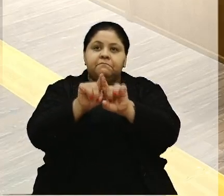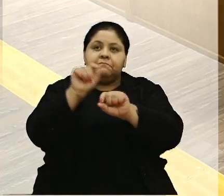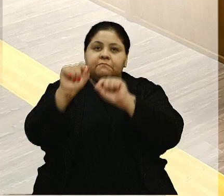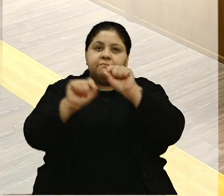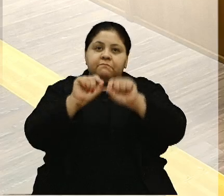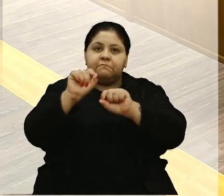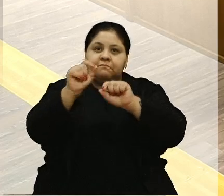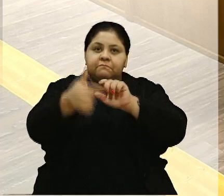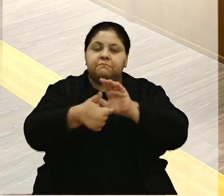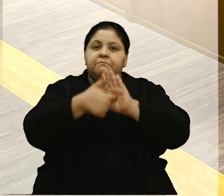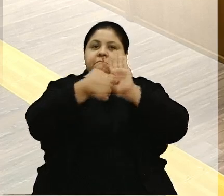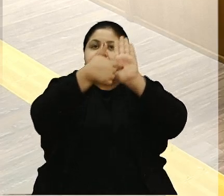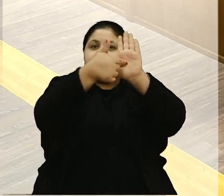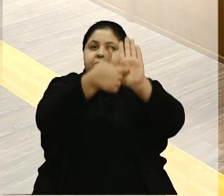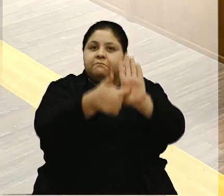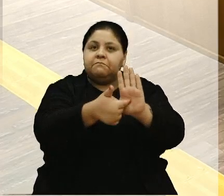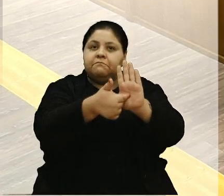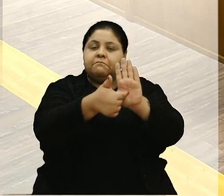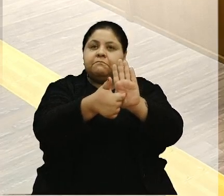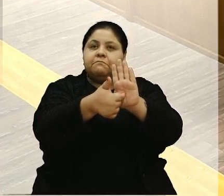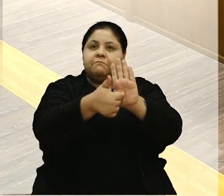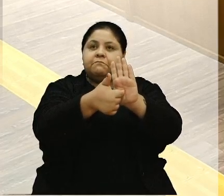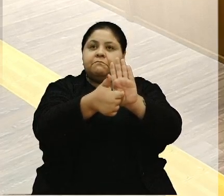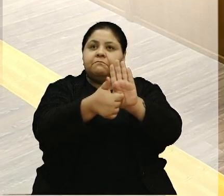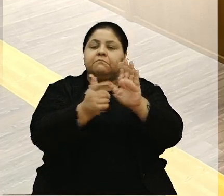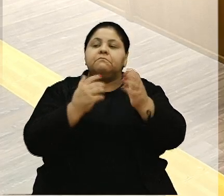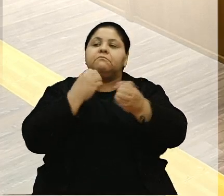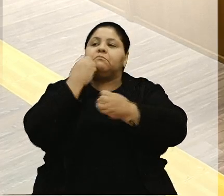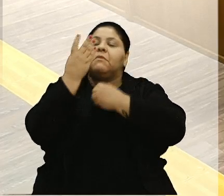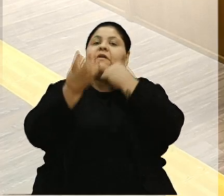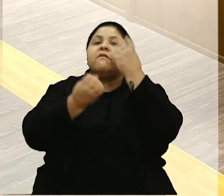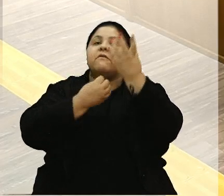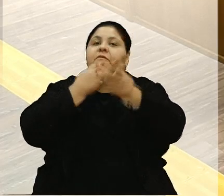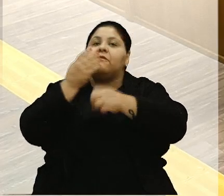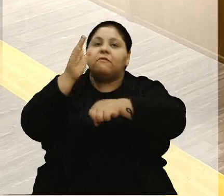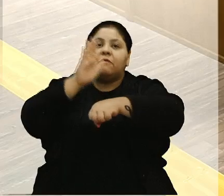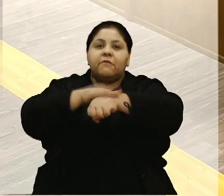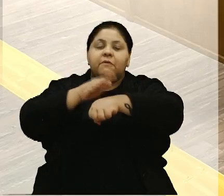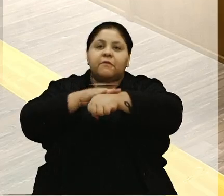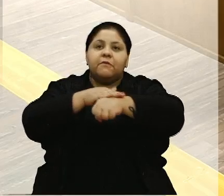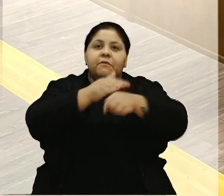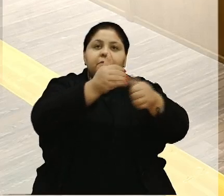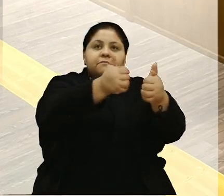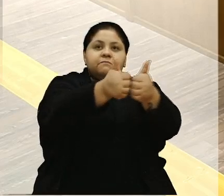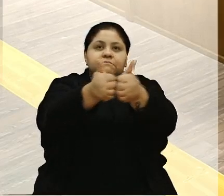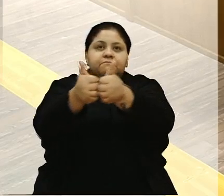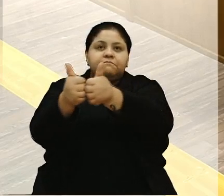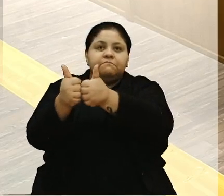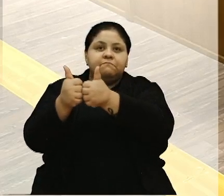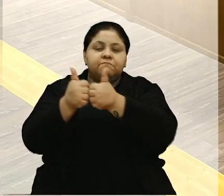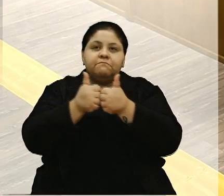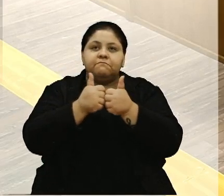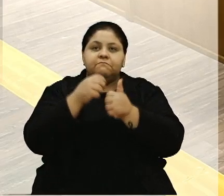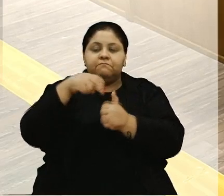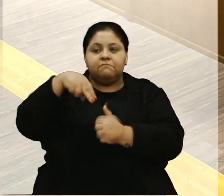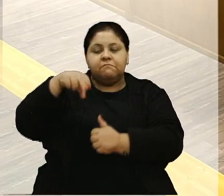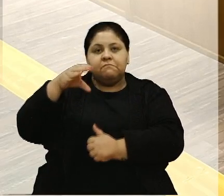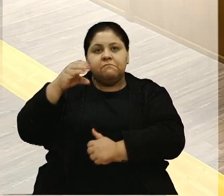uma apresentação e nos brinde com uma declamação nesse momento. Ele que vem acompanhado do